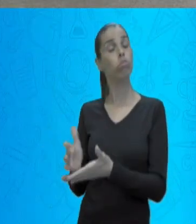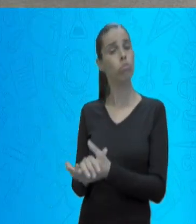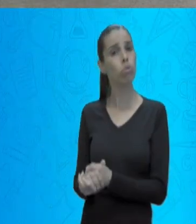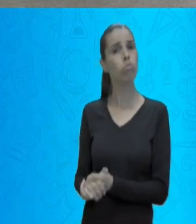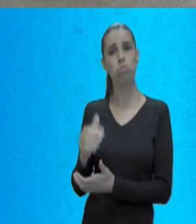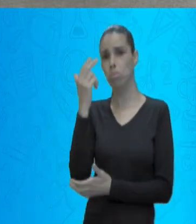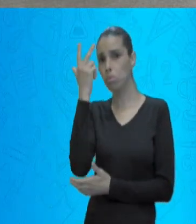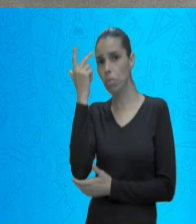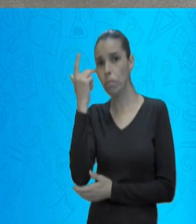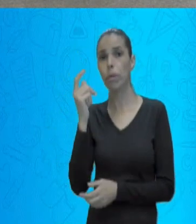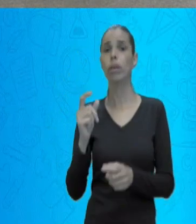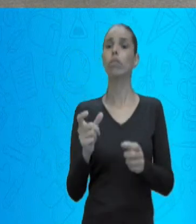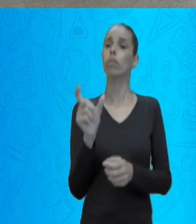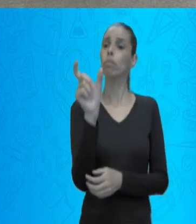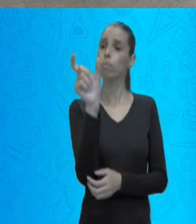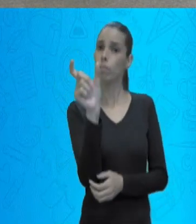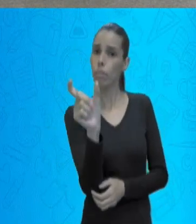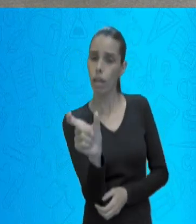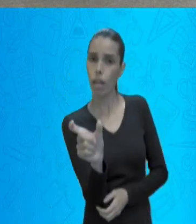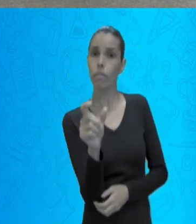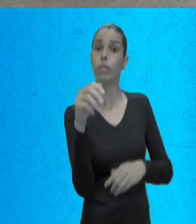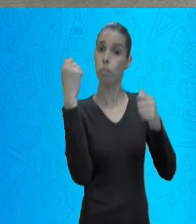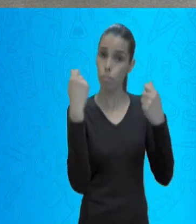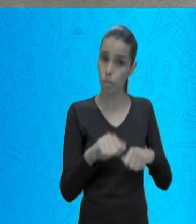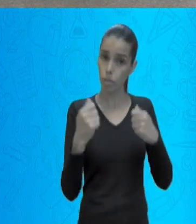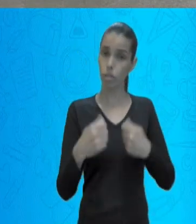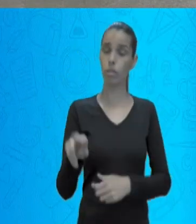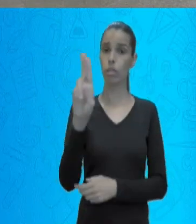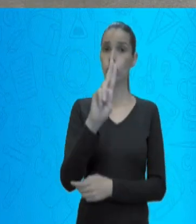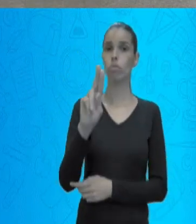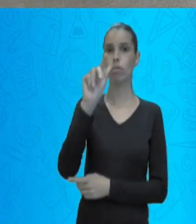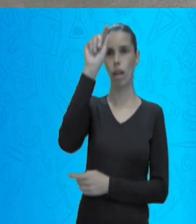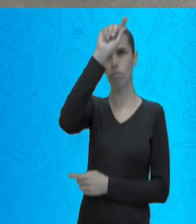geralmente palavras que pedem o ponto de interrogação.